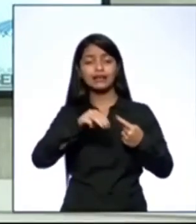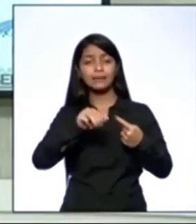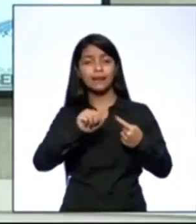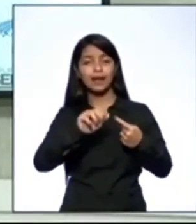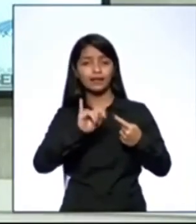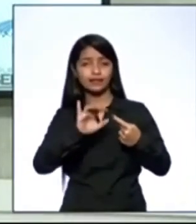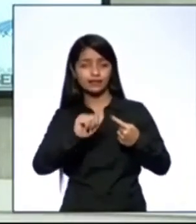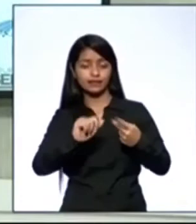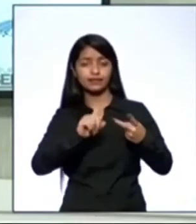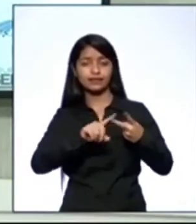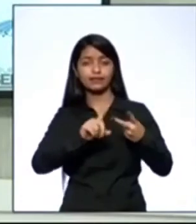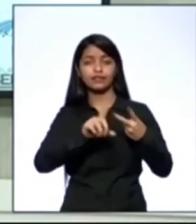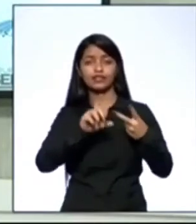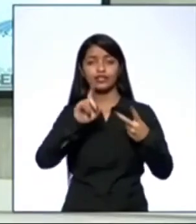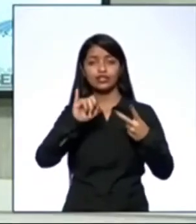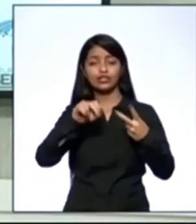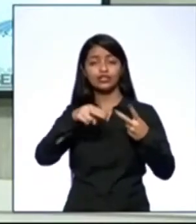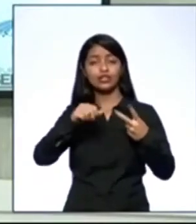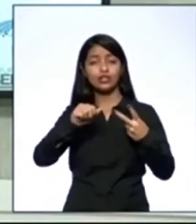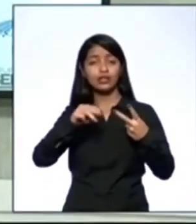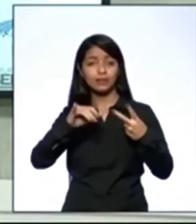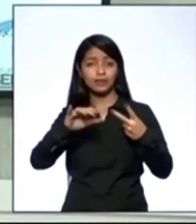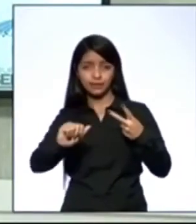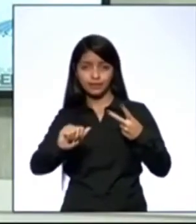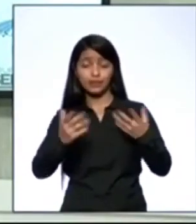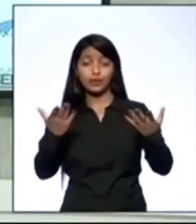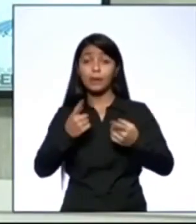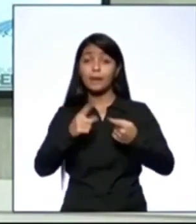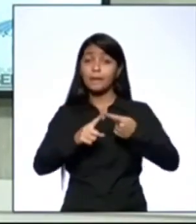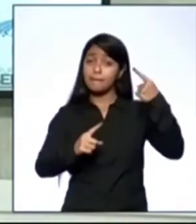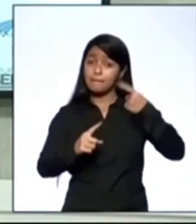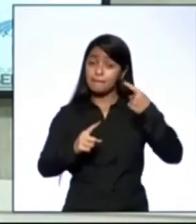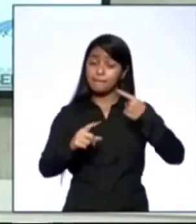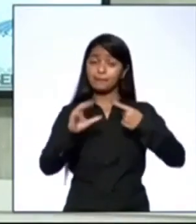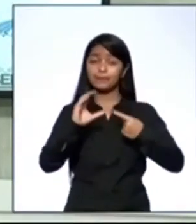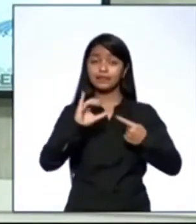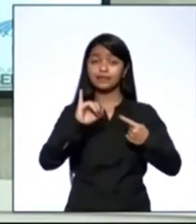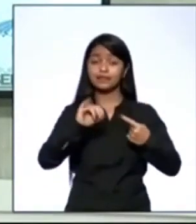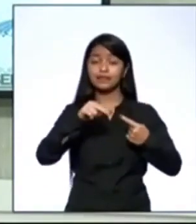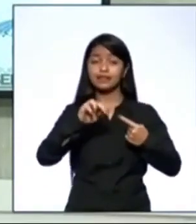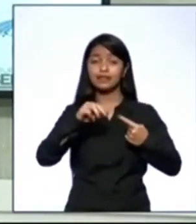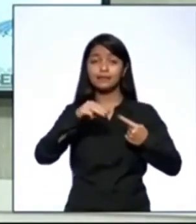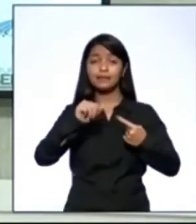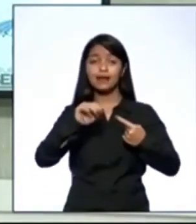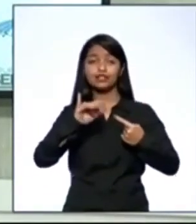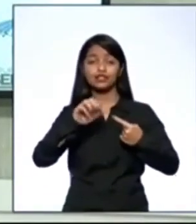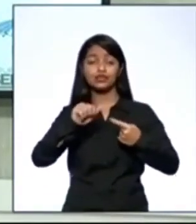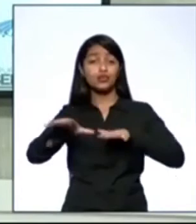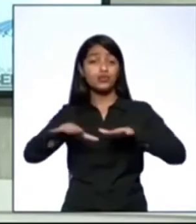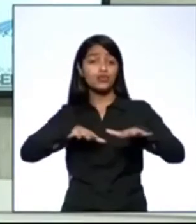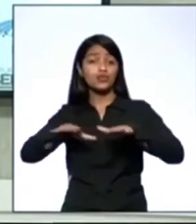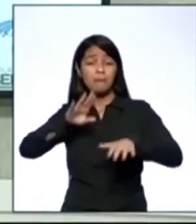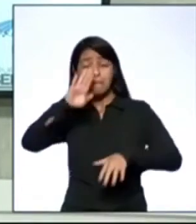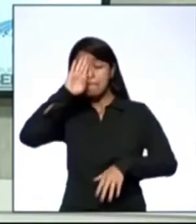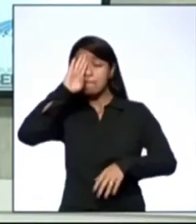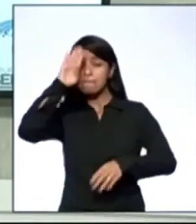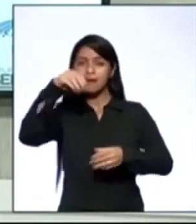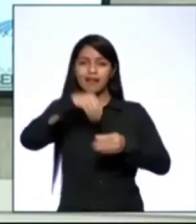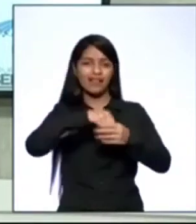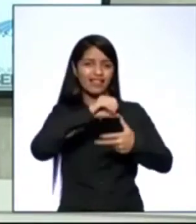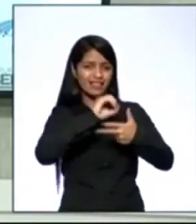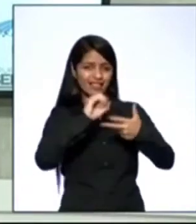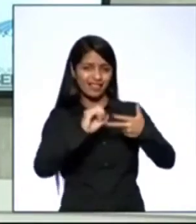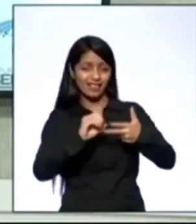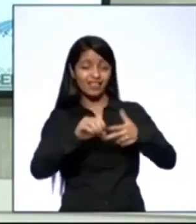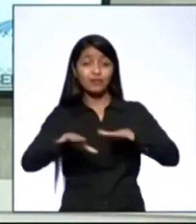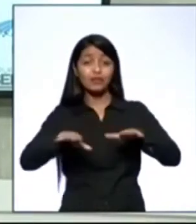primeira parte, desenvolver a cinemática do movimento mais abordado no Enem, que é o movimento do tipo